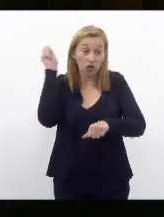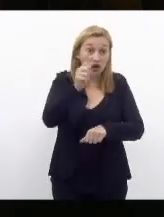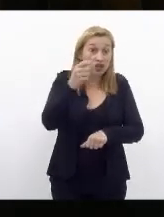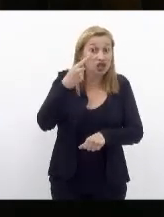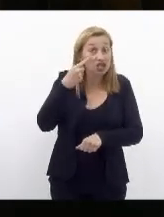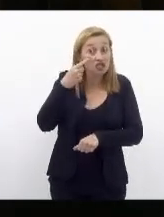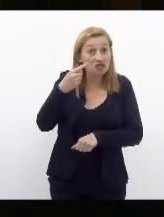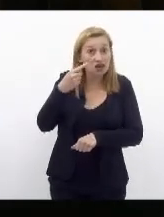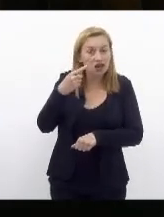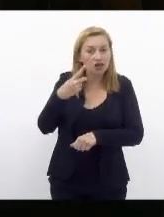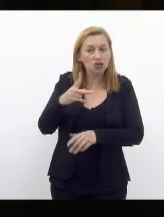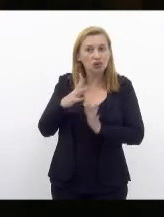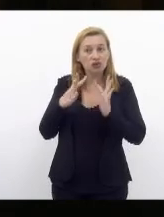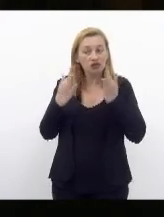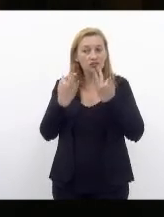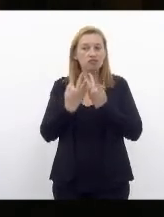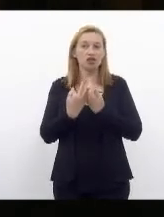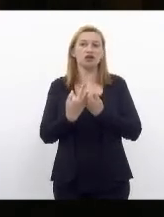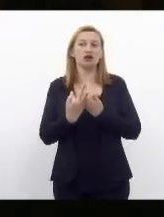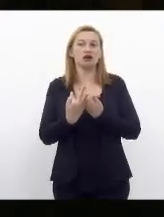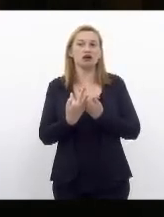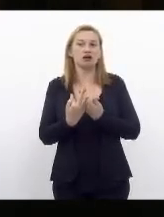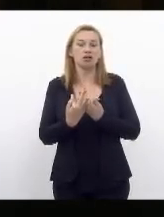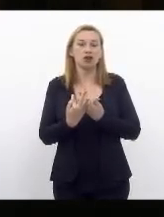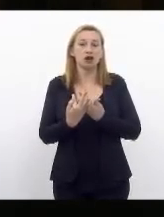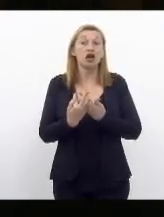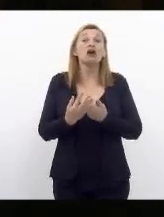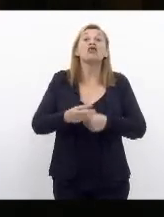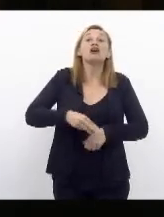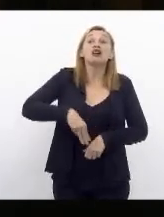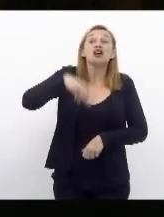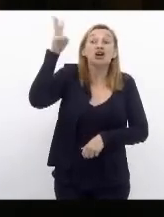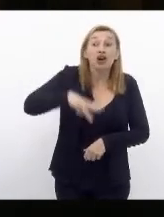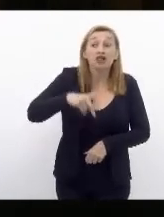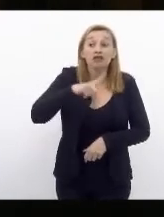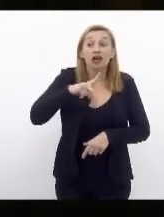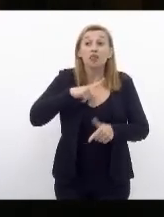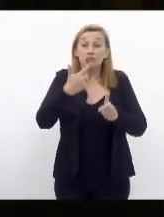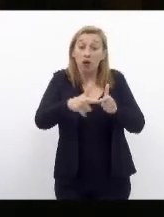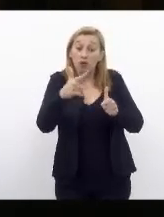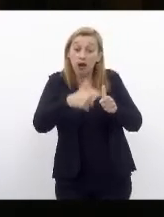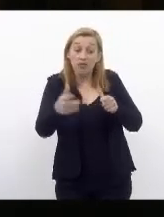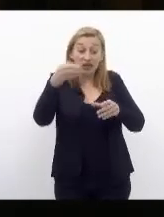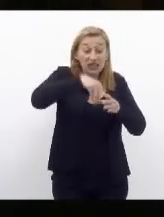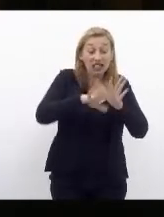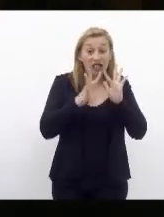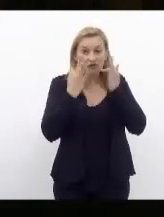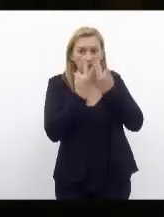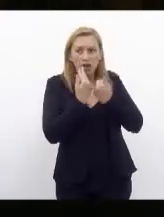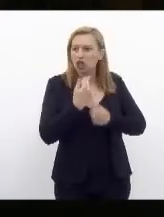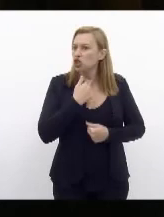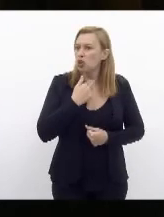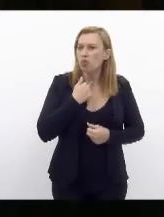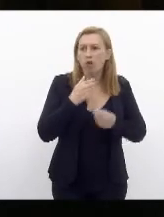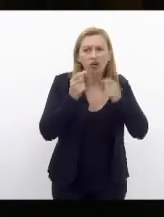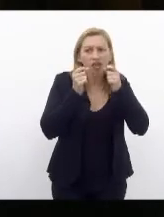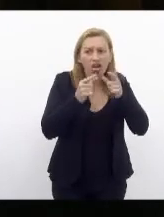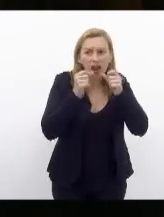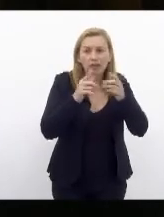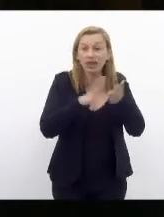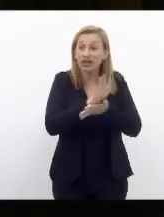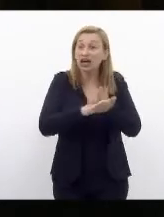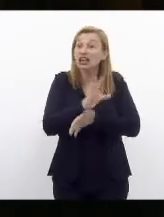seu telhado. Quem tem telhado de vidro não pode tacar pedra em ninguém. Se há um caso familiar, aí sim,